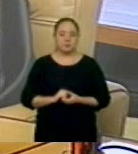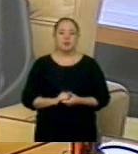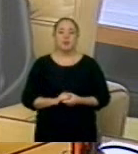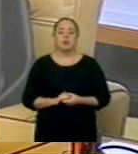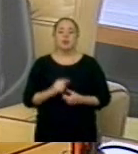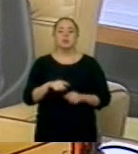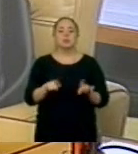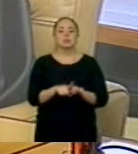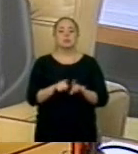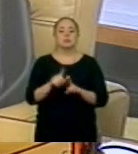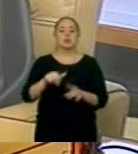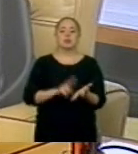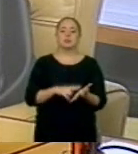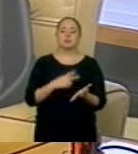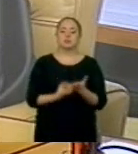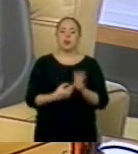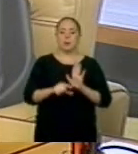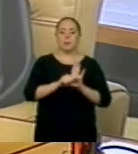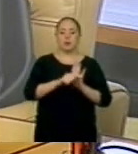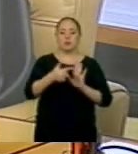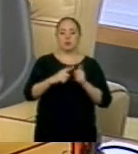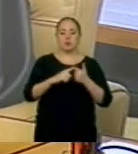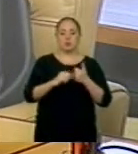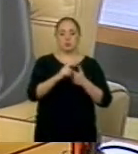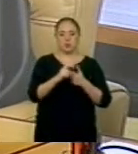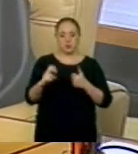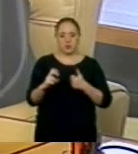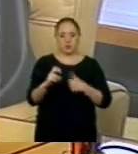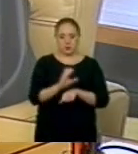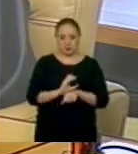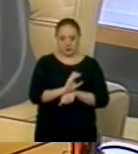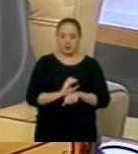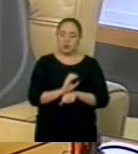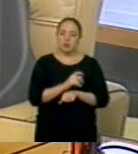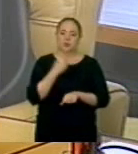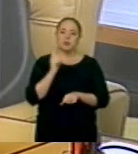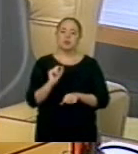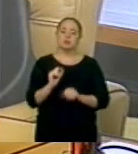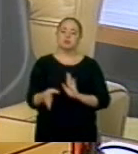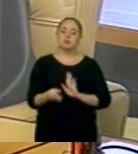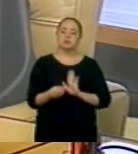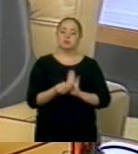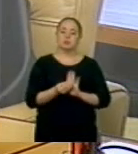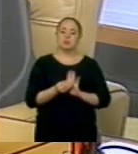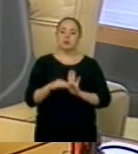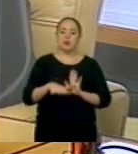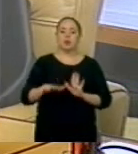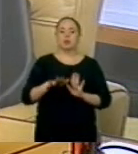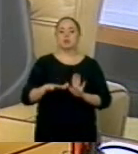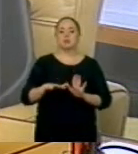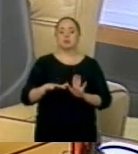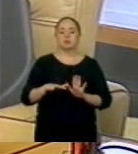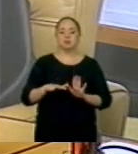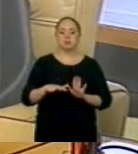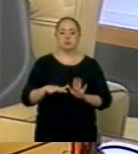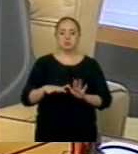interpretação extensiva do parágrafo 2º do artigo 55 da Constituição da República, para inserir no âmbito de sua normatividade situação nele